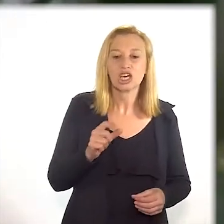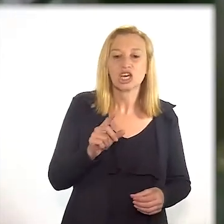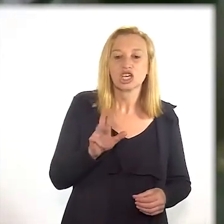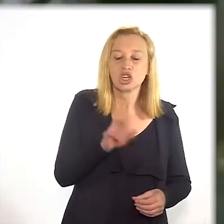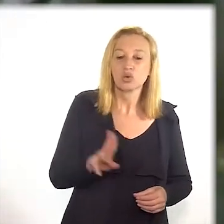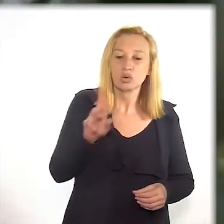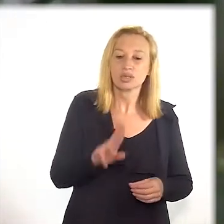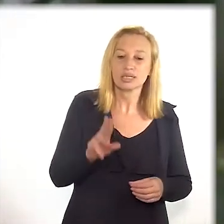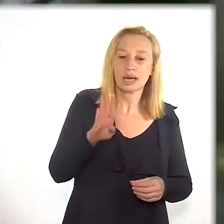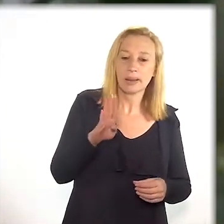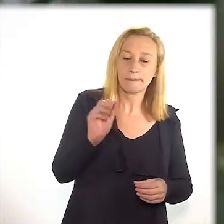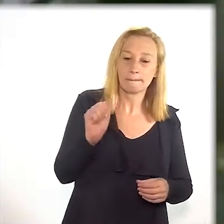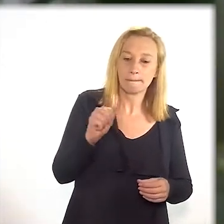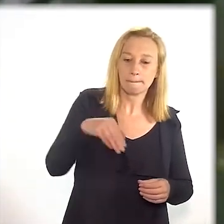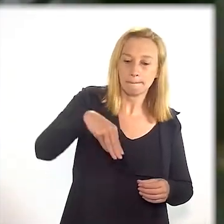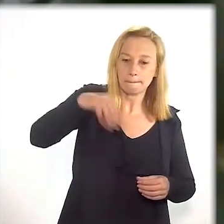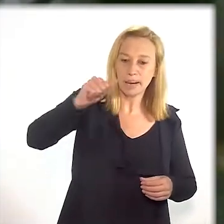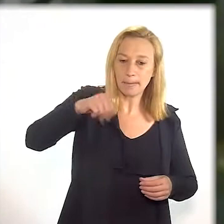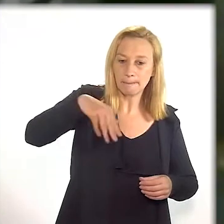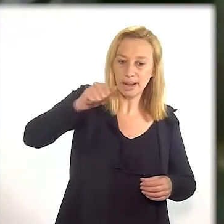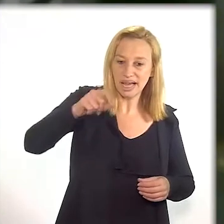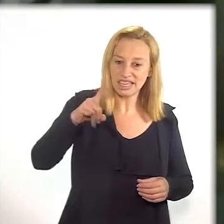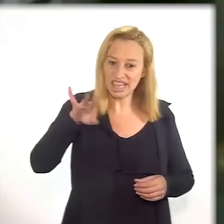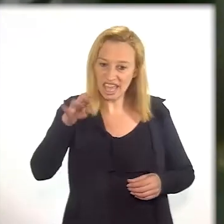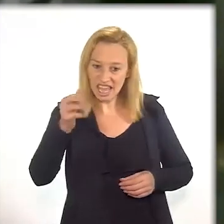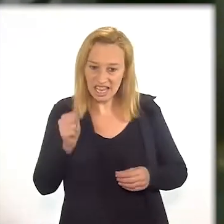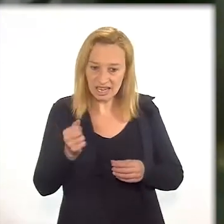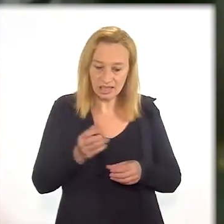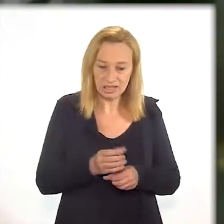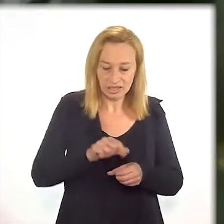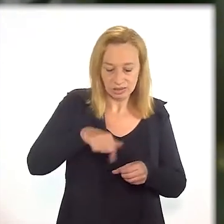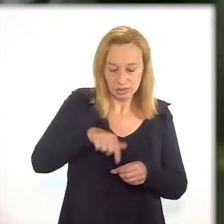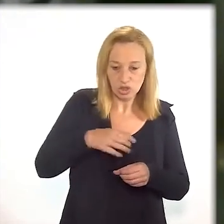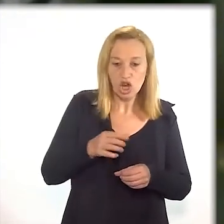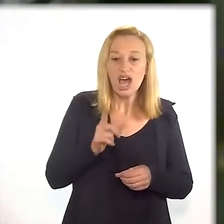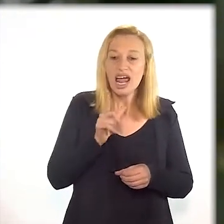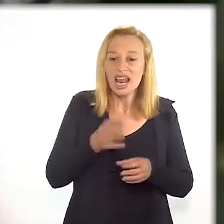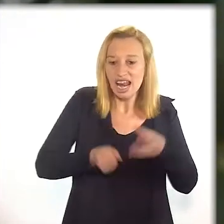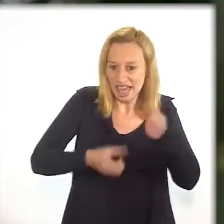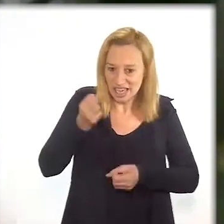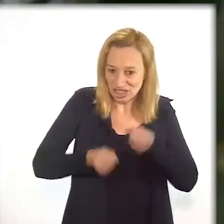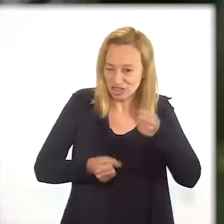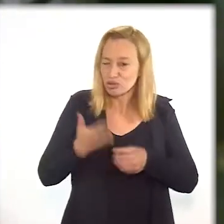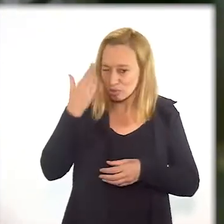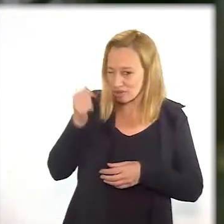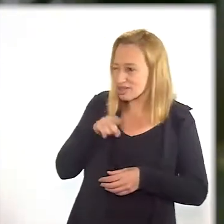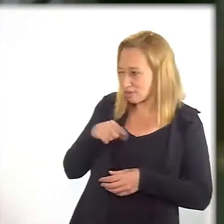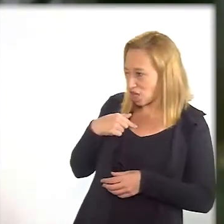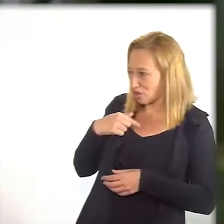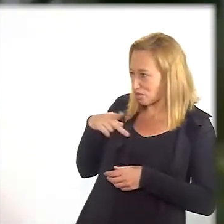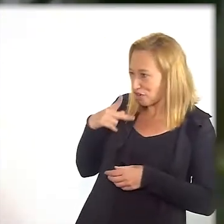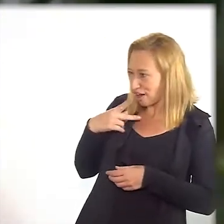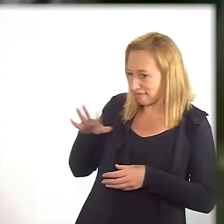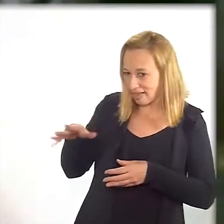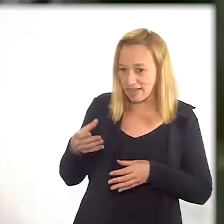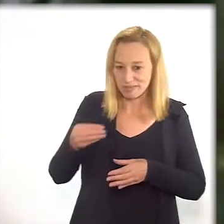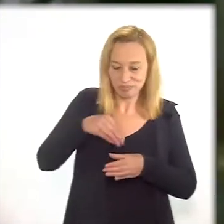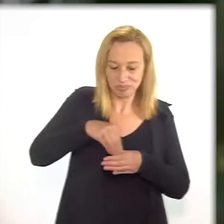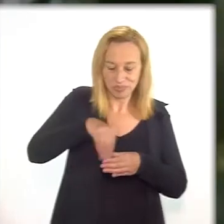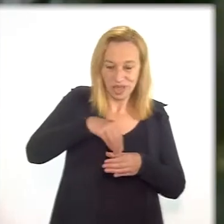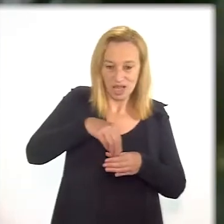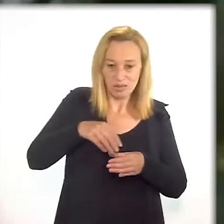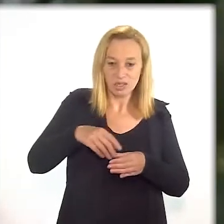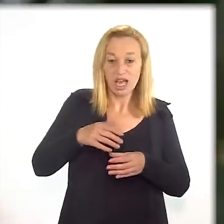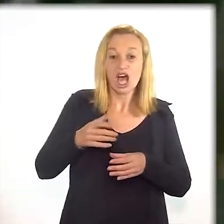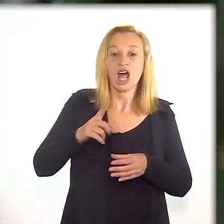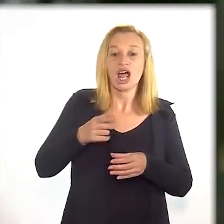né, como, não quero dizer a marca, mas essas farinhas que a gente coloca no leite para criança, todo mundo sabe o que eu estou falando, né? Dessas farinhas que a